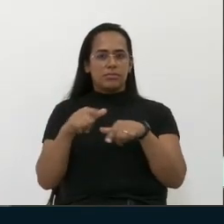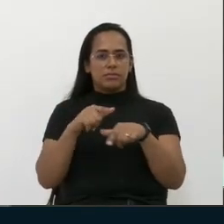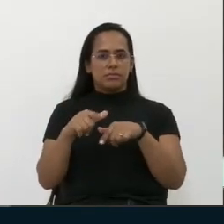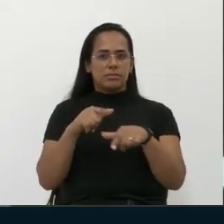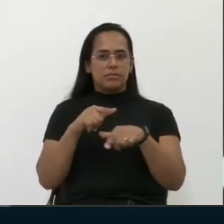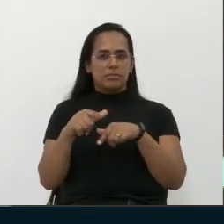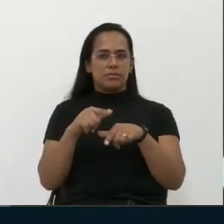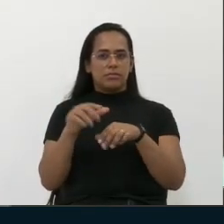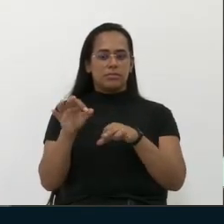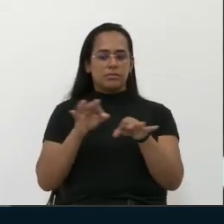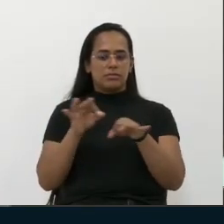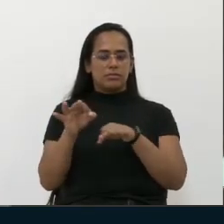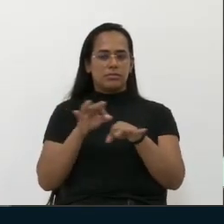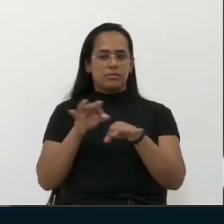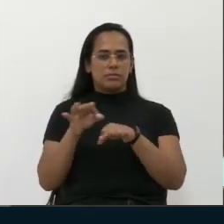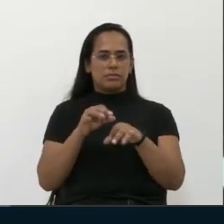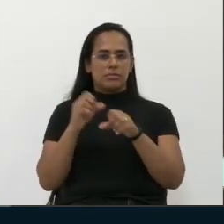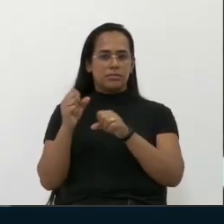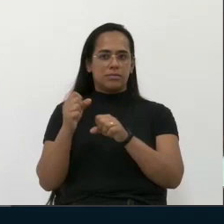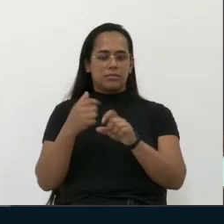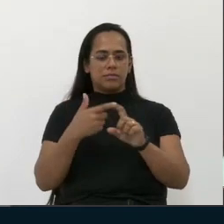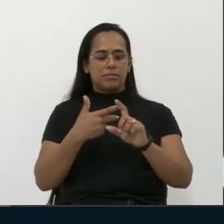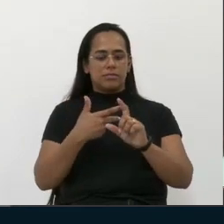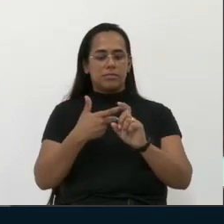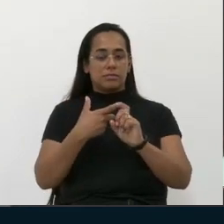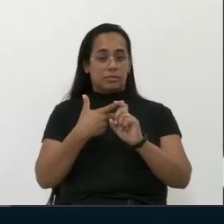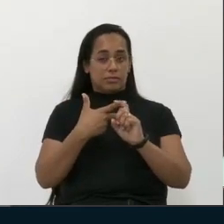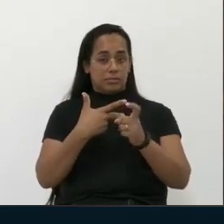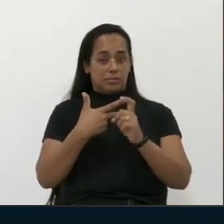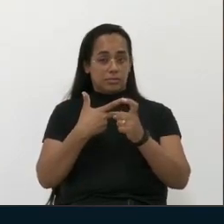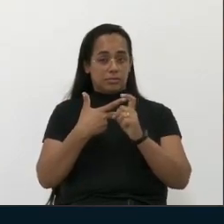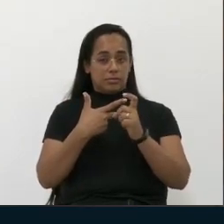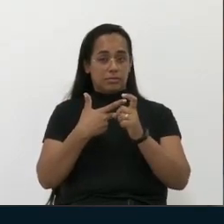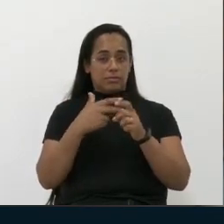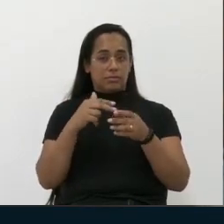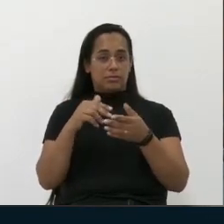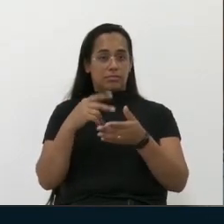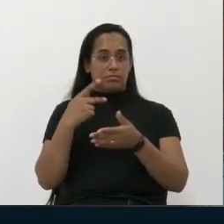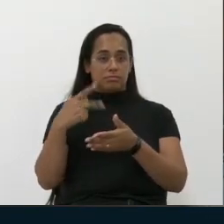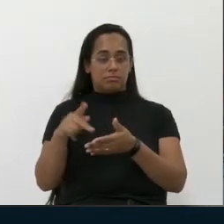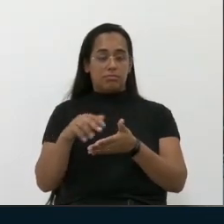e suas secretarias. Autor, vereador Leão Dourado. Em discussão.